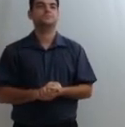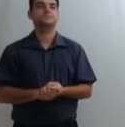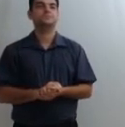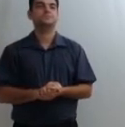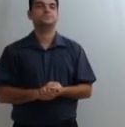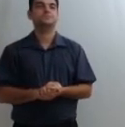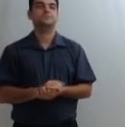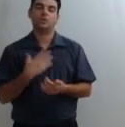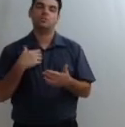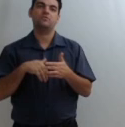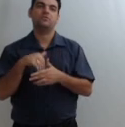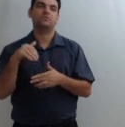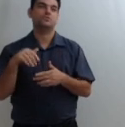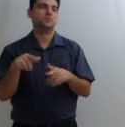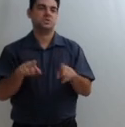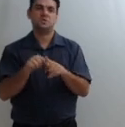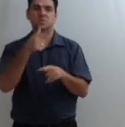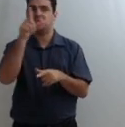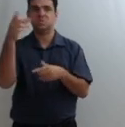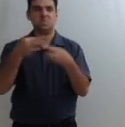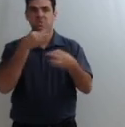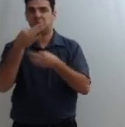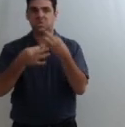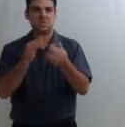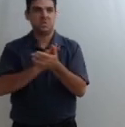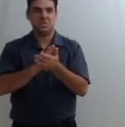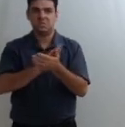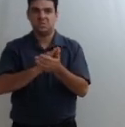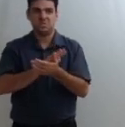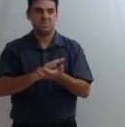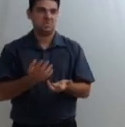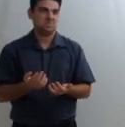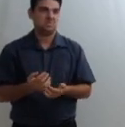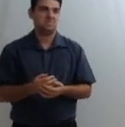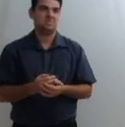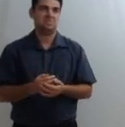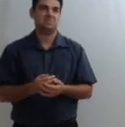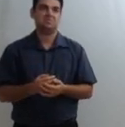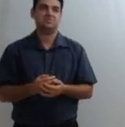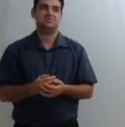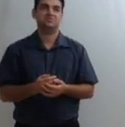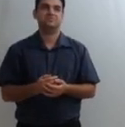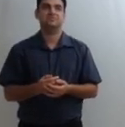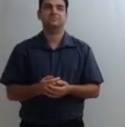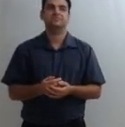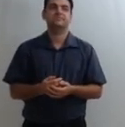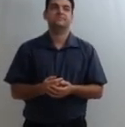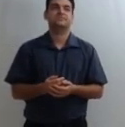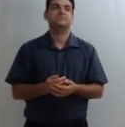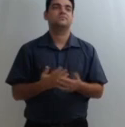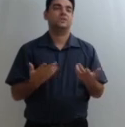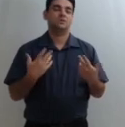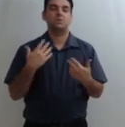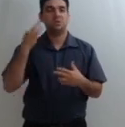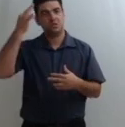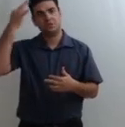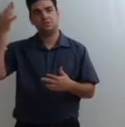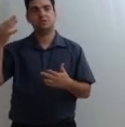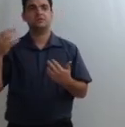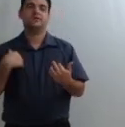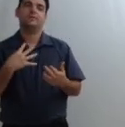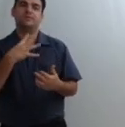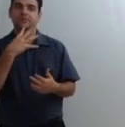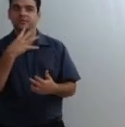voto. Também não há destaque contrário ao julgamento, a minha tese de não